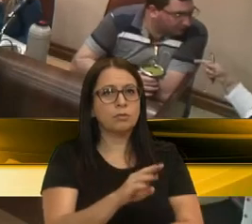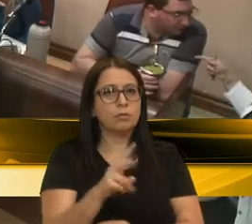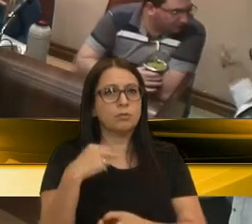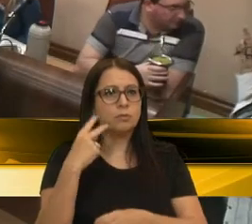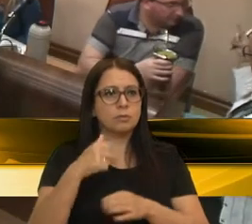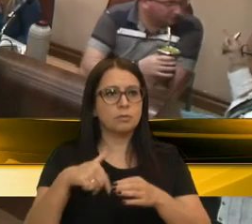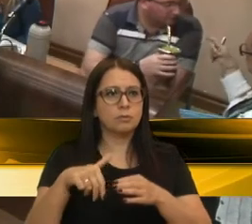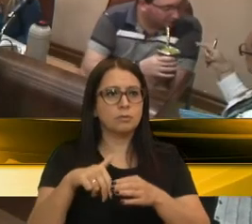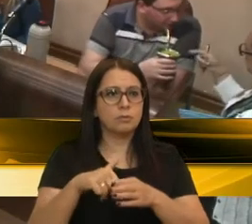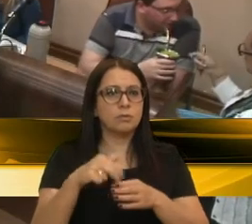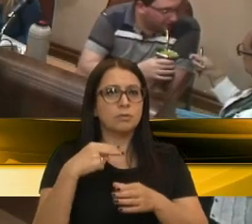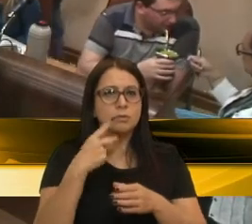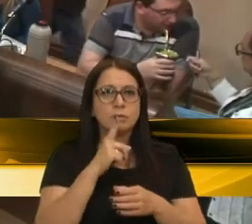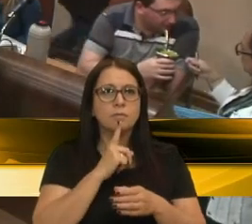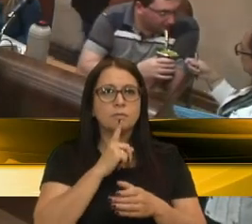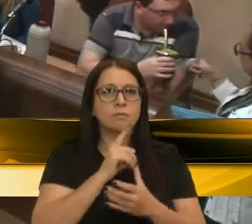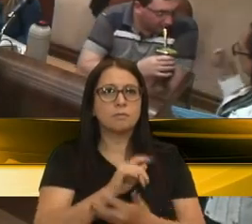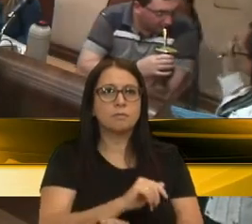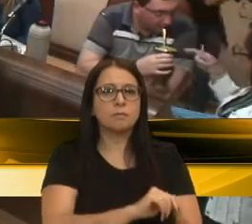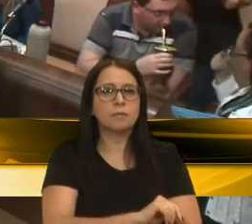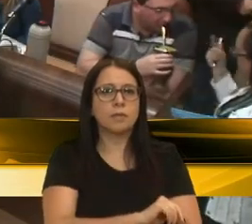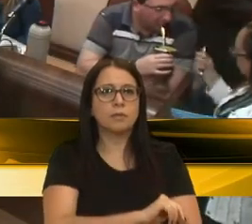Com a palavra, o vereador Alberto.